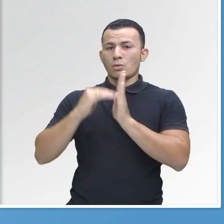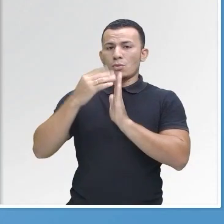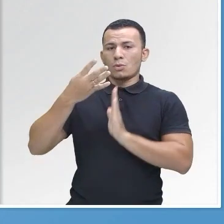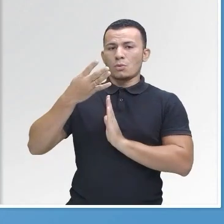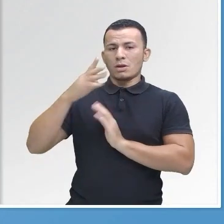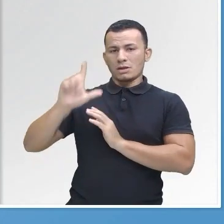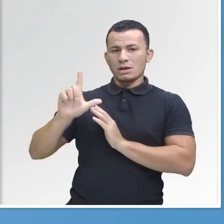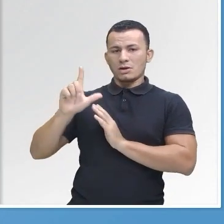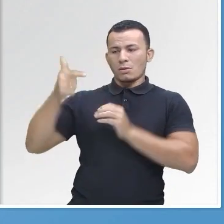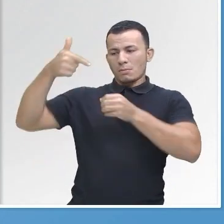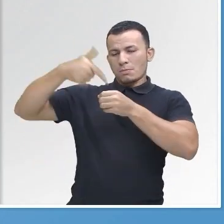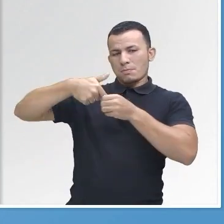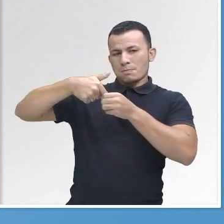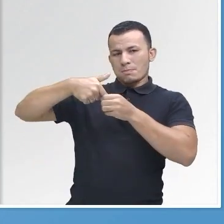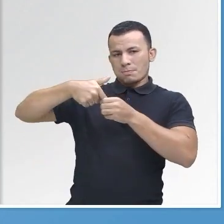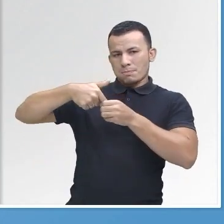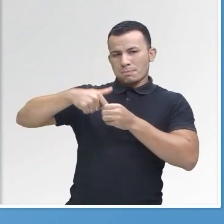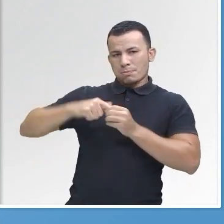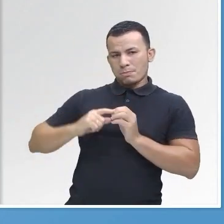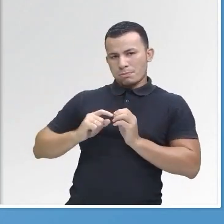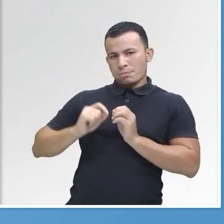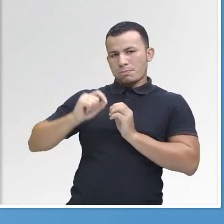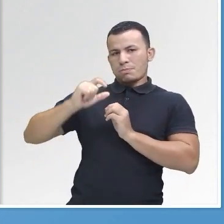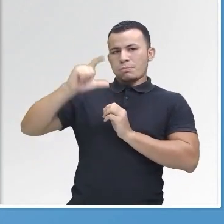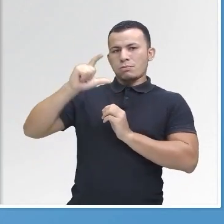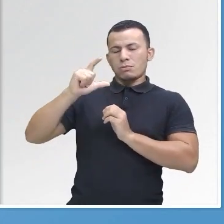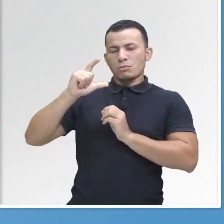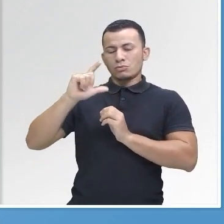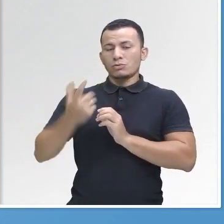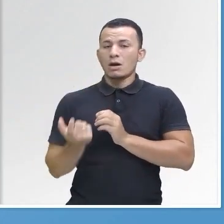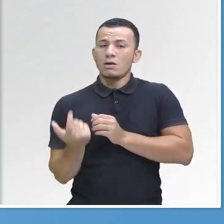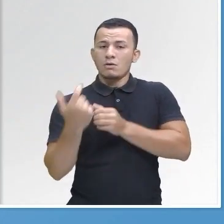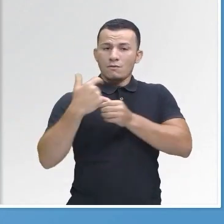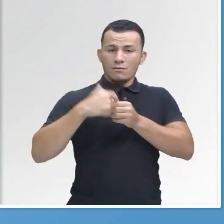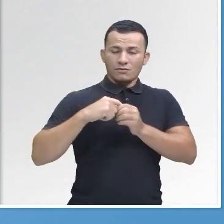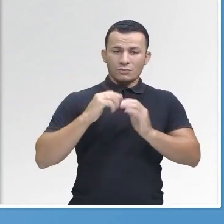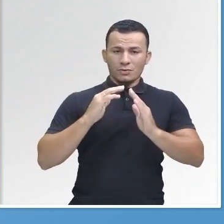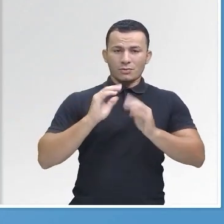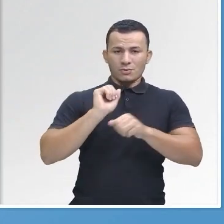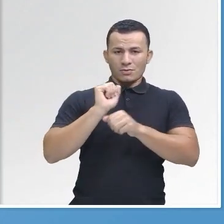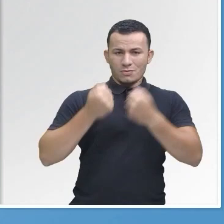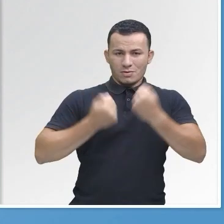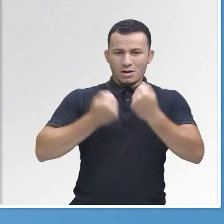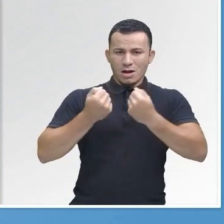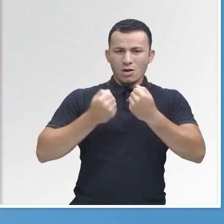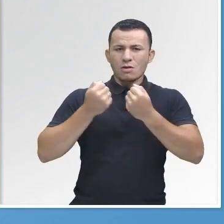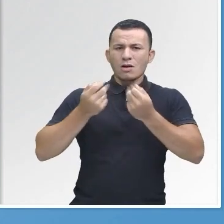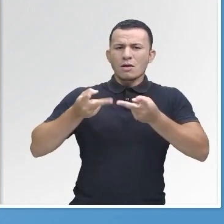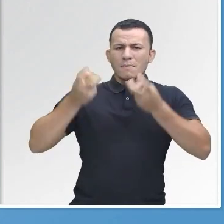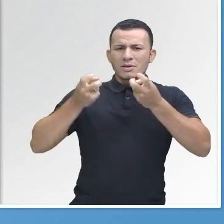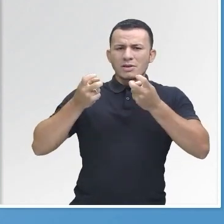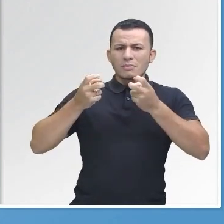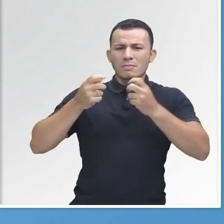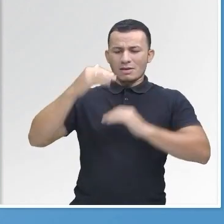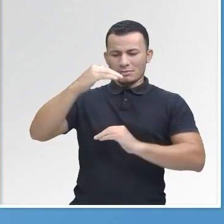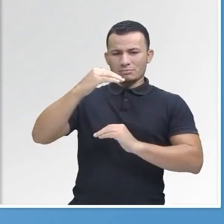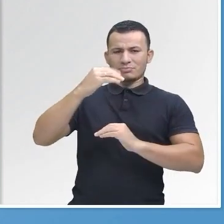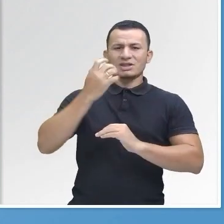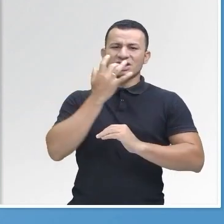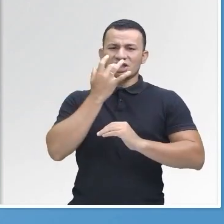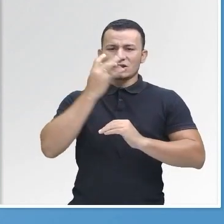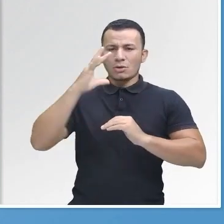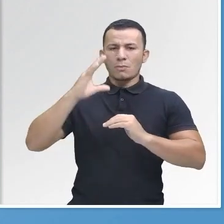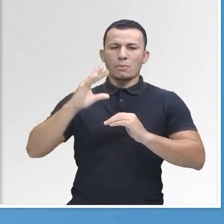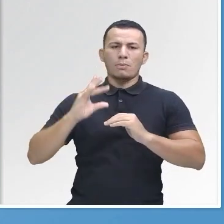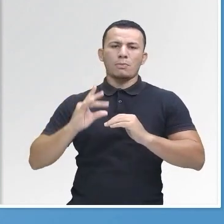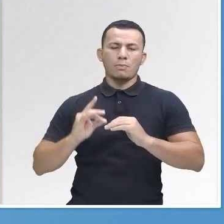mais próximo. Encheu, mas quando chegou de volta ao carro, notou que o galão estava furado e havia perdido 3 litros de